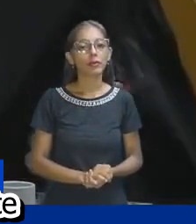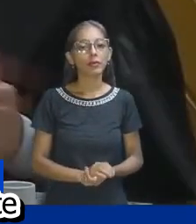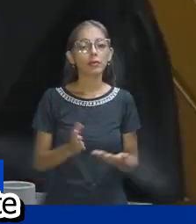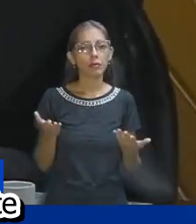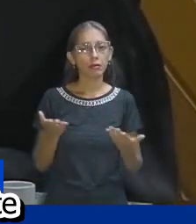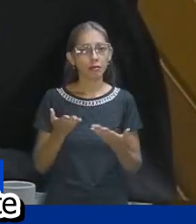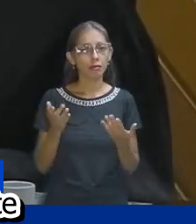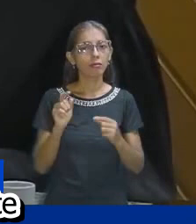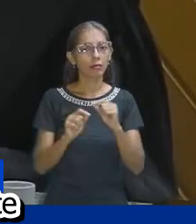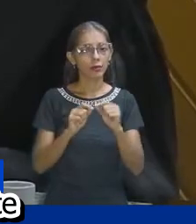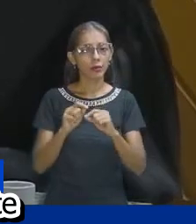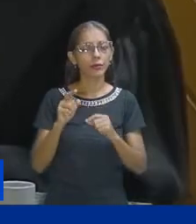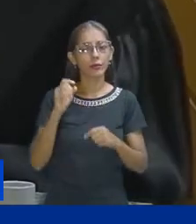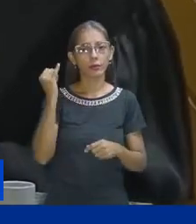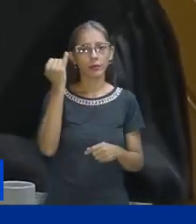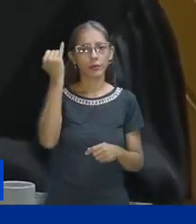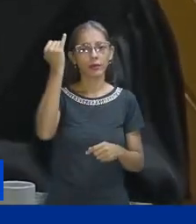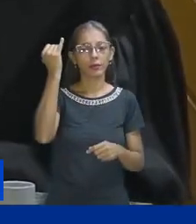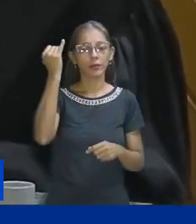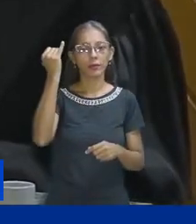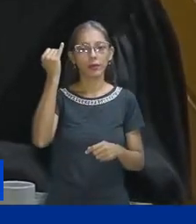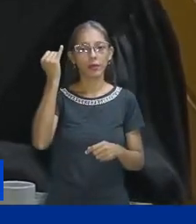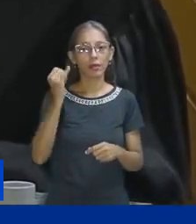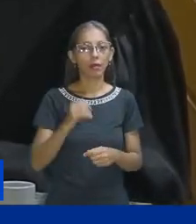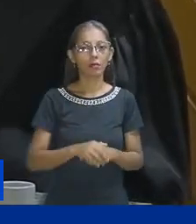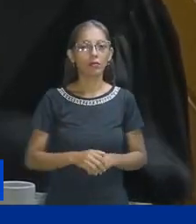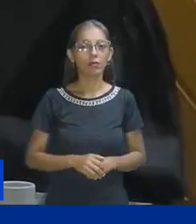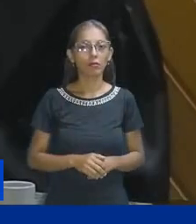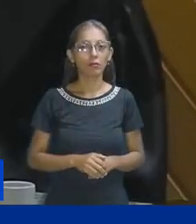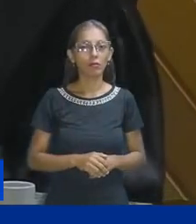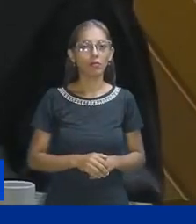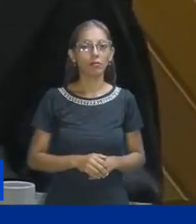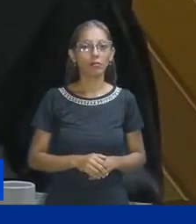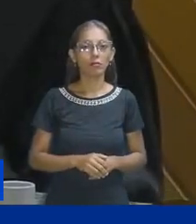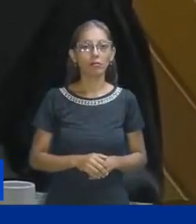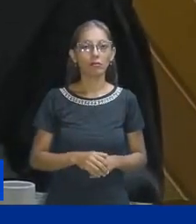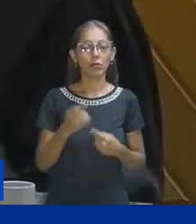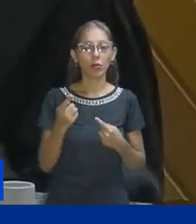que subsiste, então, em relação à acusação